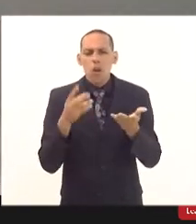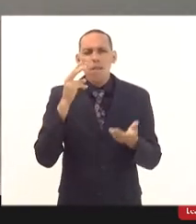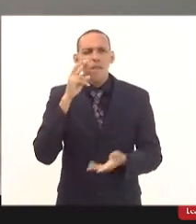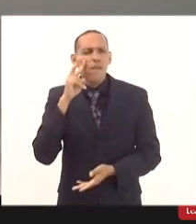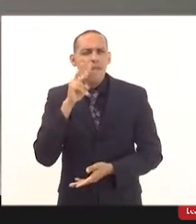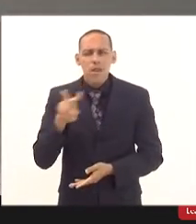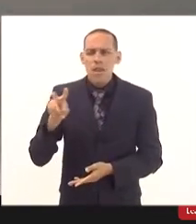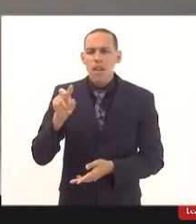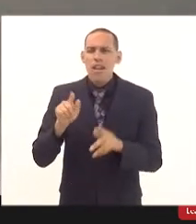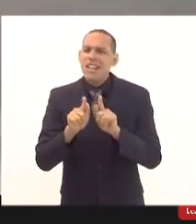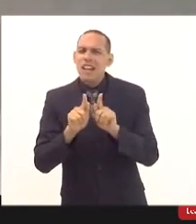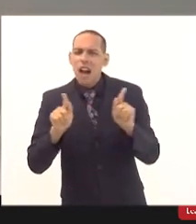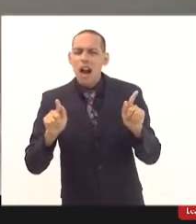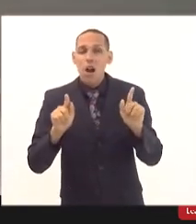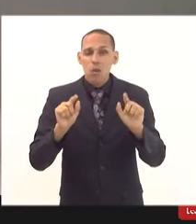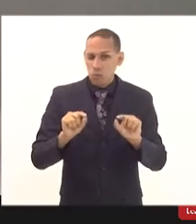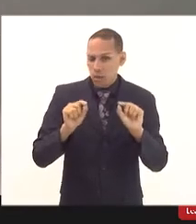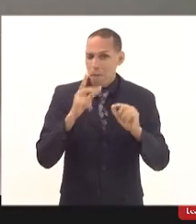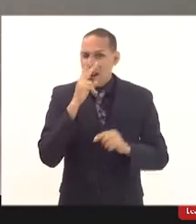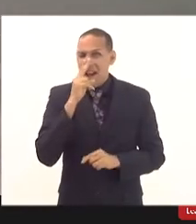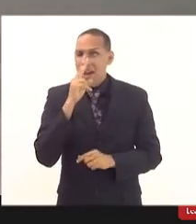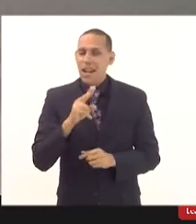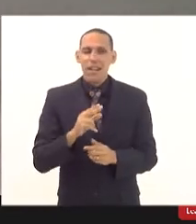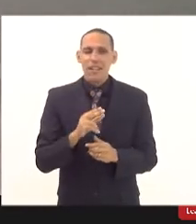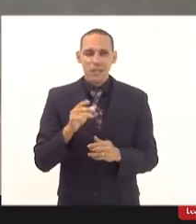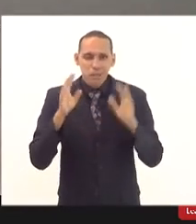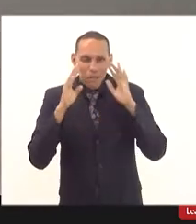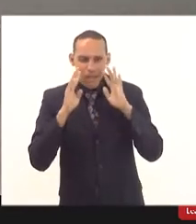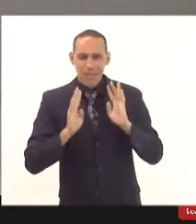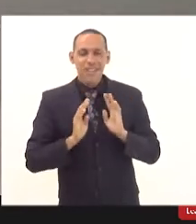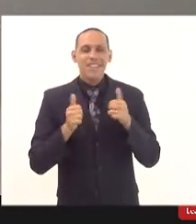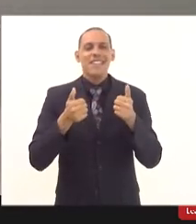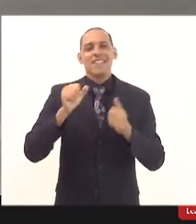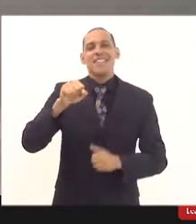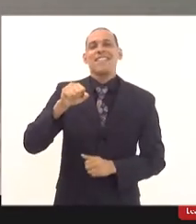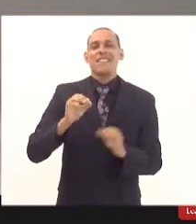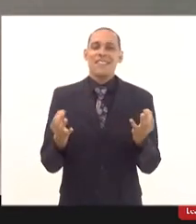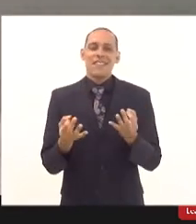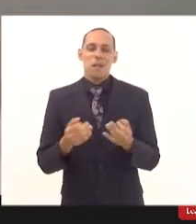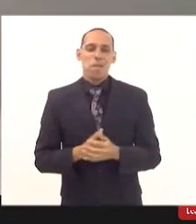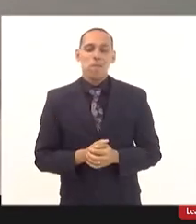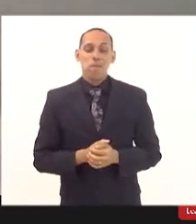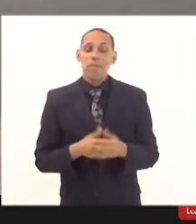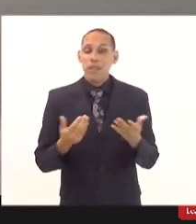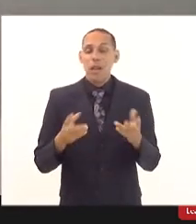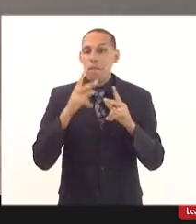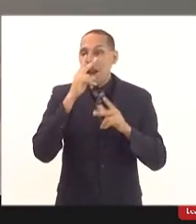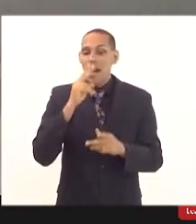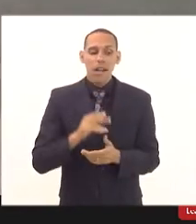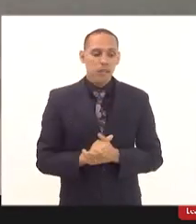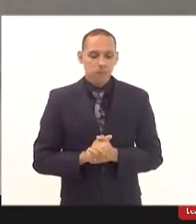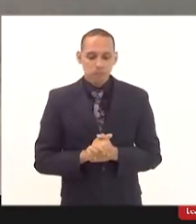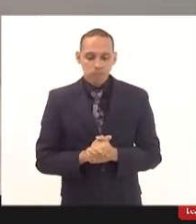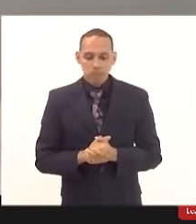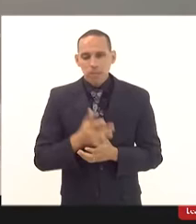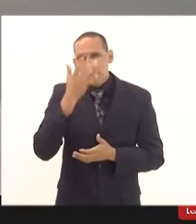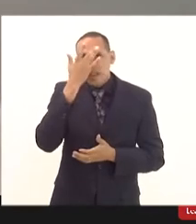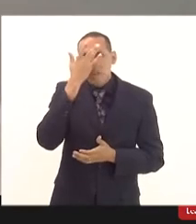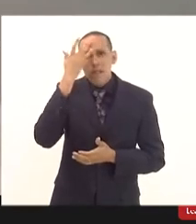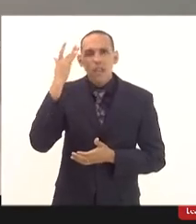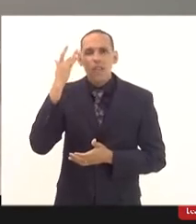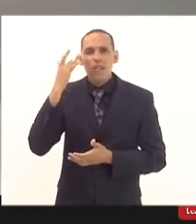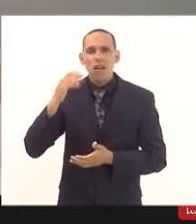momento que está dura quando usar alguém me ouvindo gente perfeitamente e quando alguém tomou